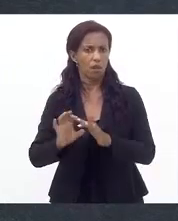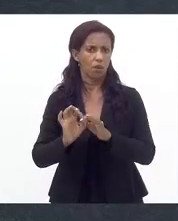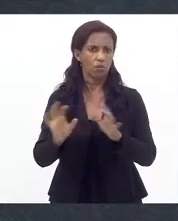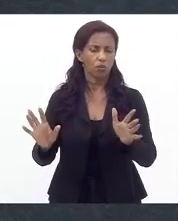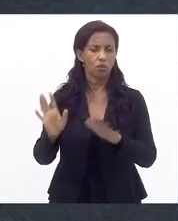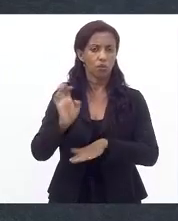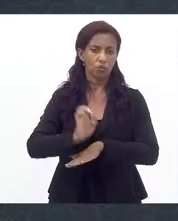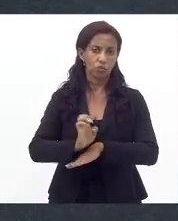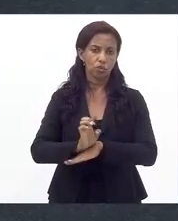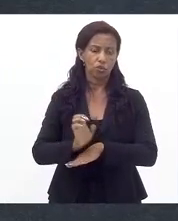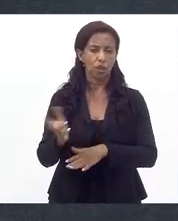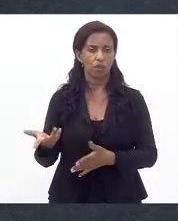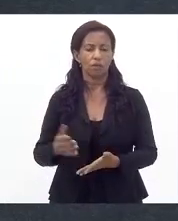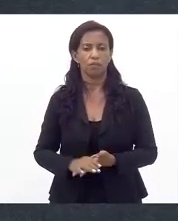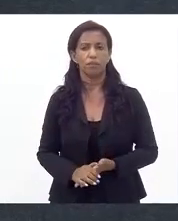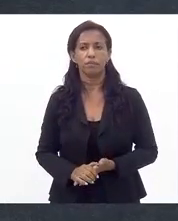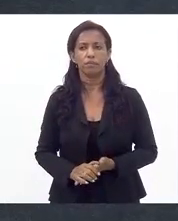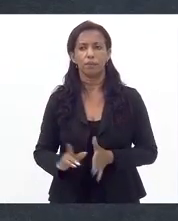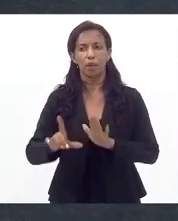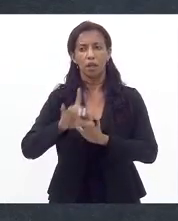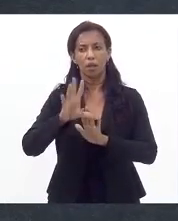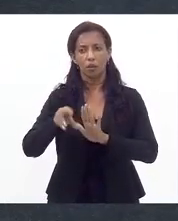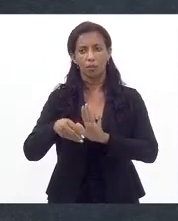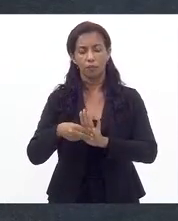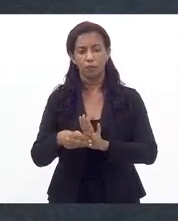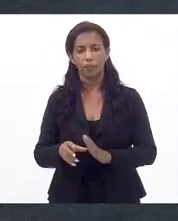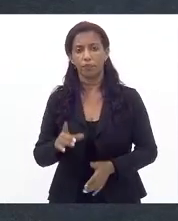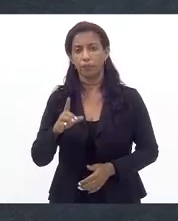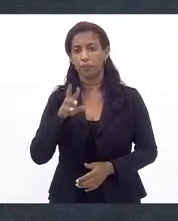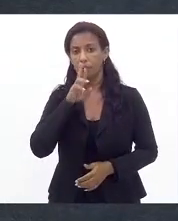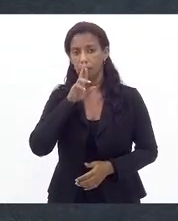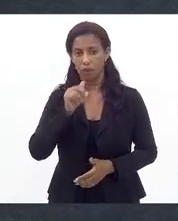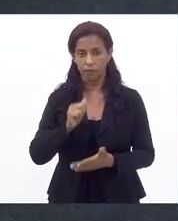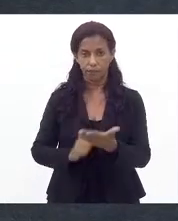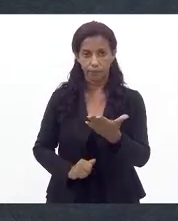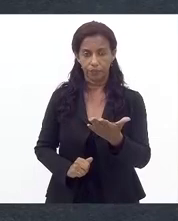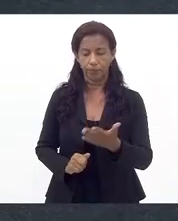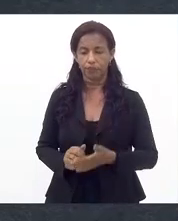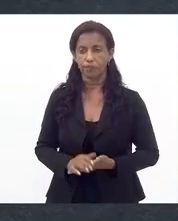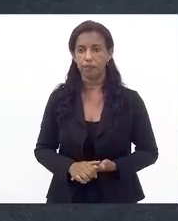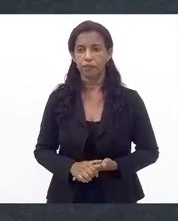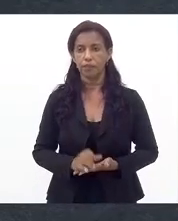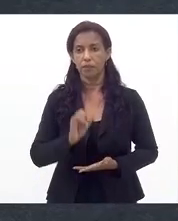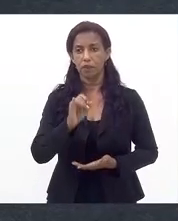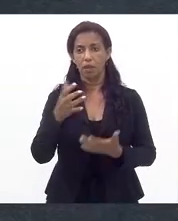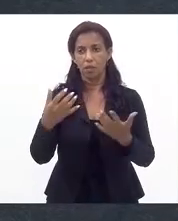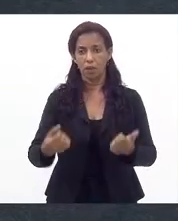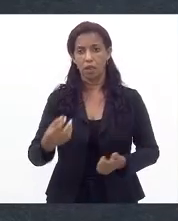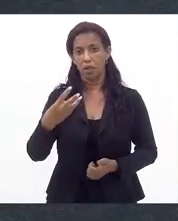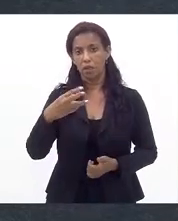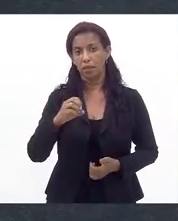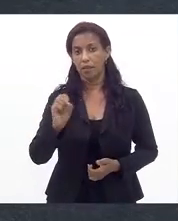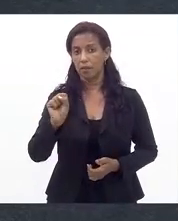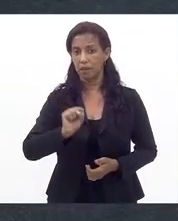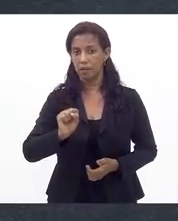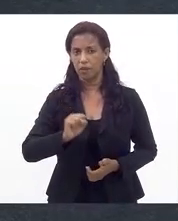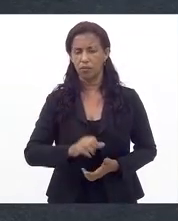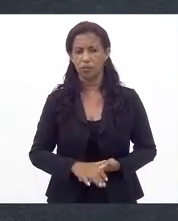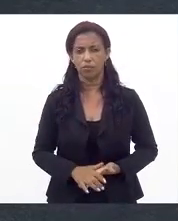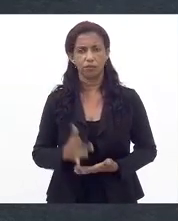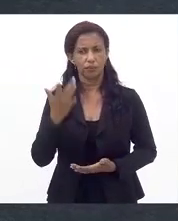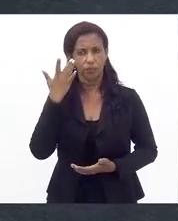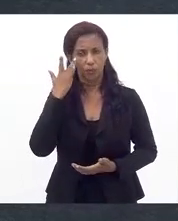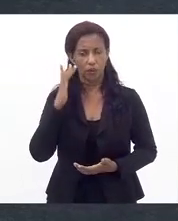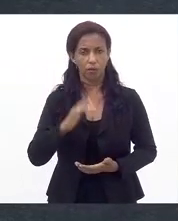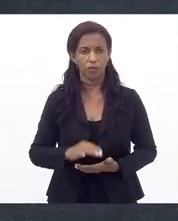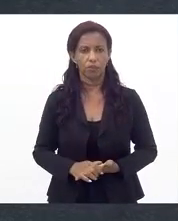autonomia do estado para disciplinar matéria de lei complementar deputados Rodrigo Amorim se vossa excelência e permite 30 segundos eu acho que no